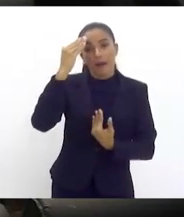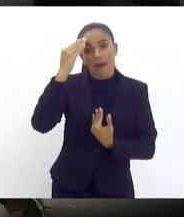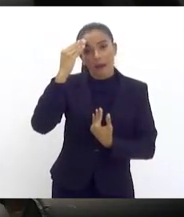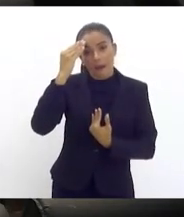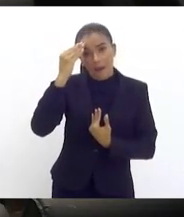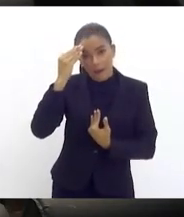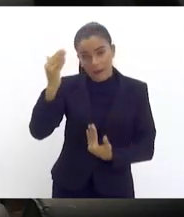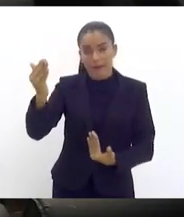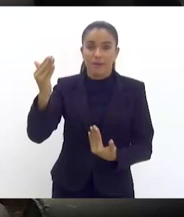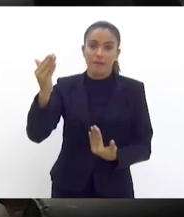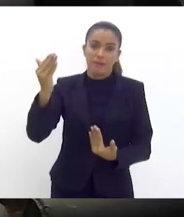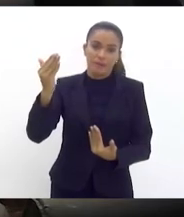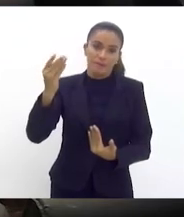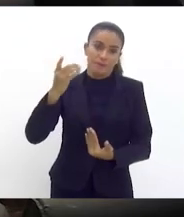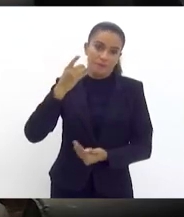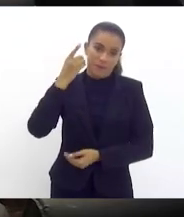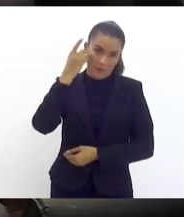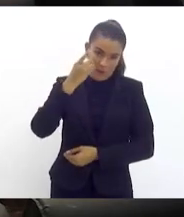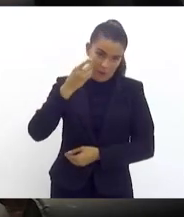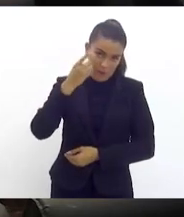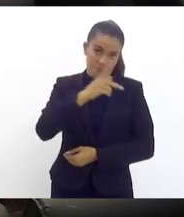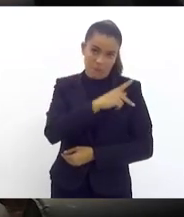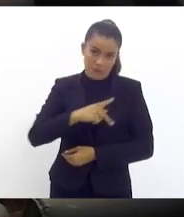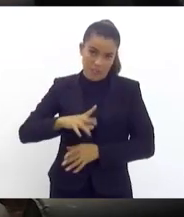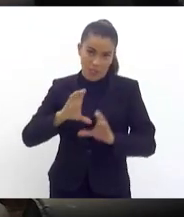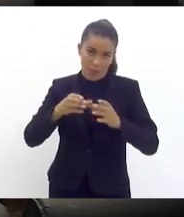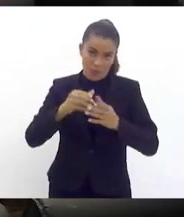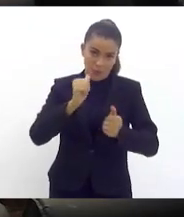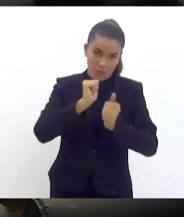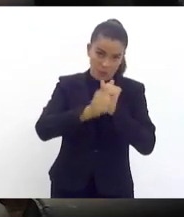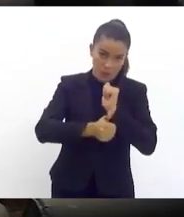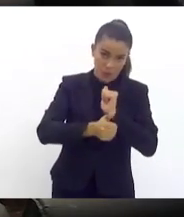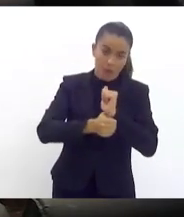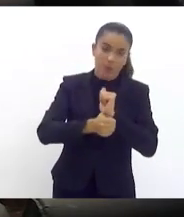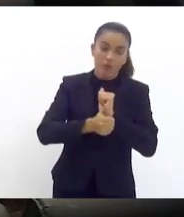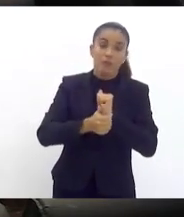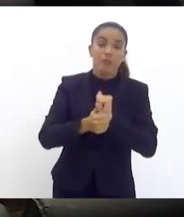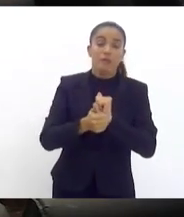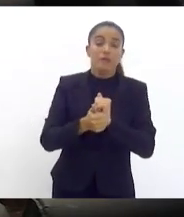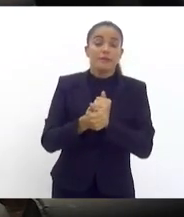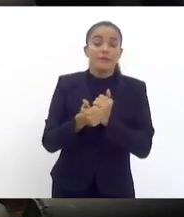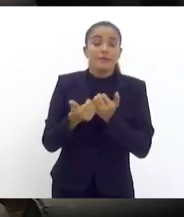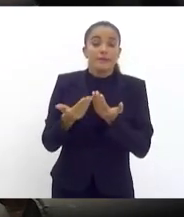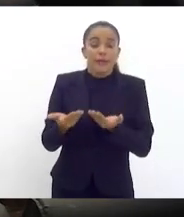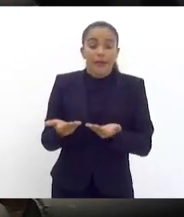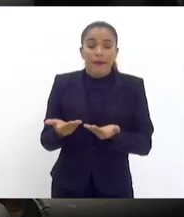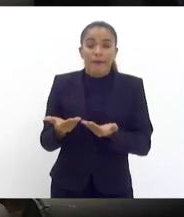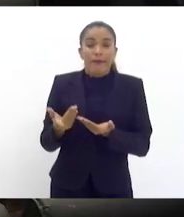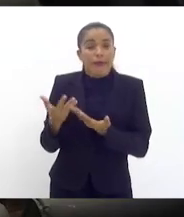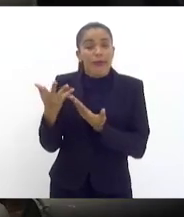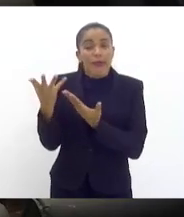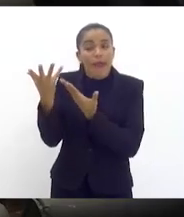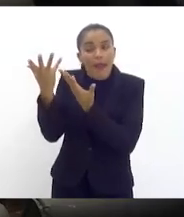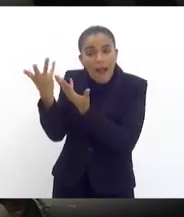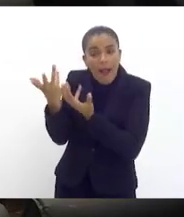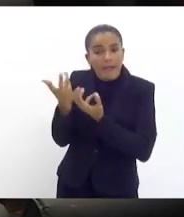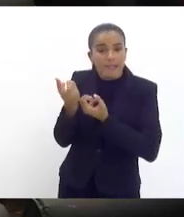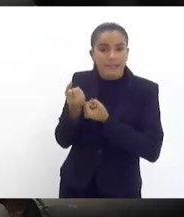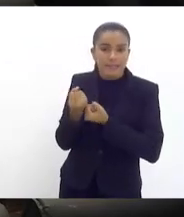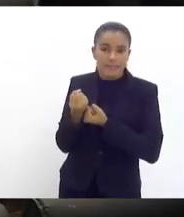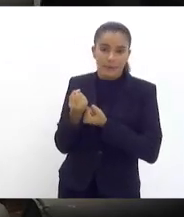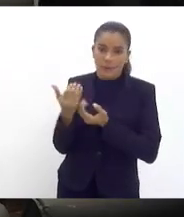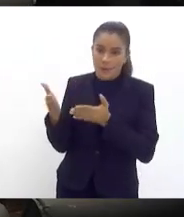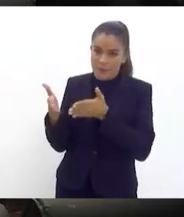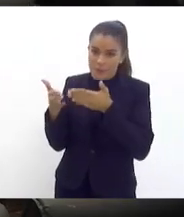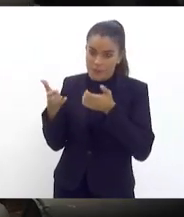a deputada, presidente da Comissão de Esporte, que, atendendo um apelo nosso,